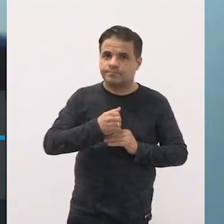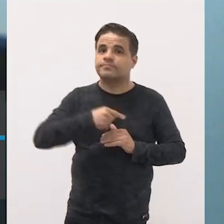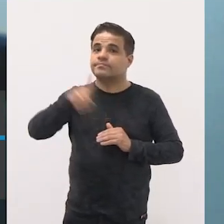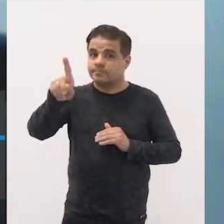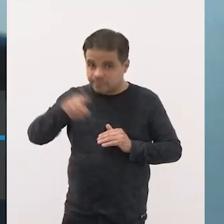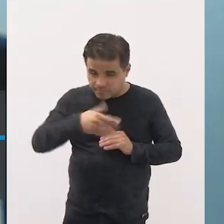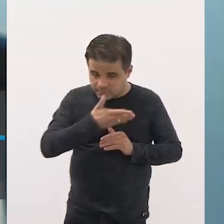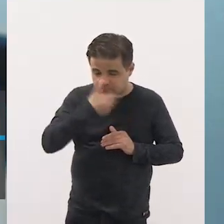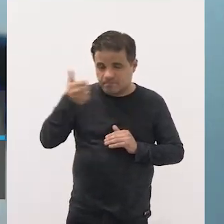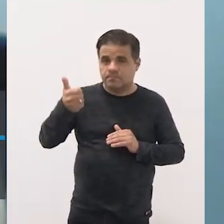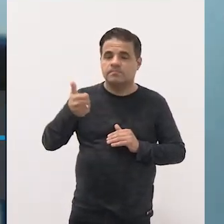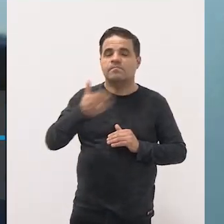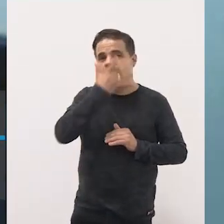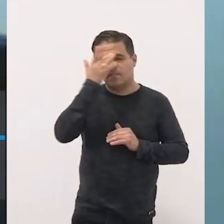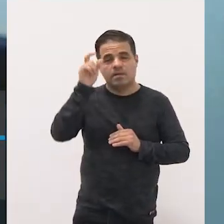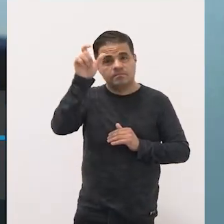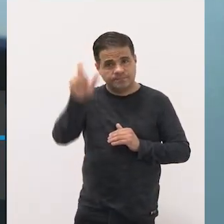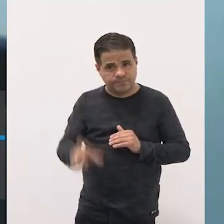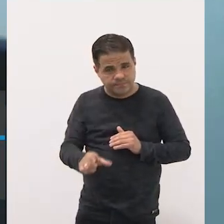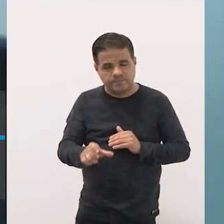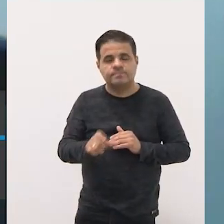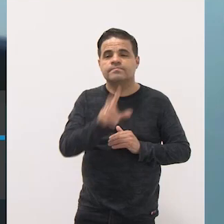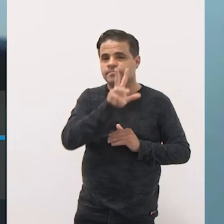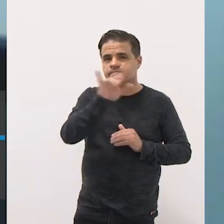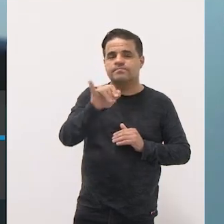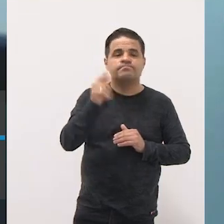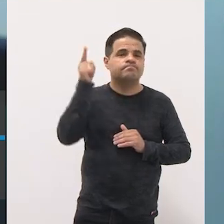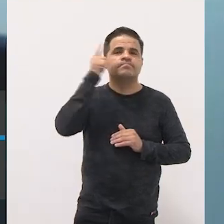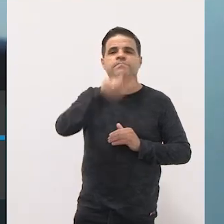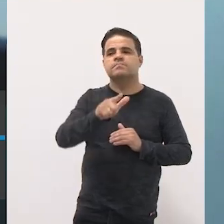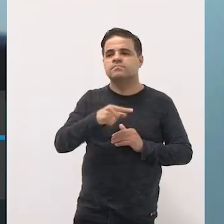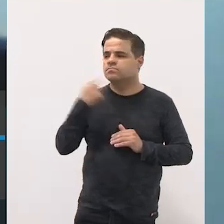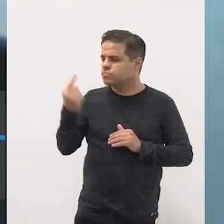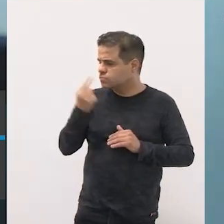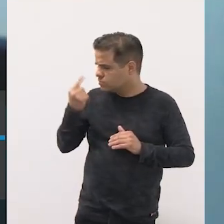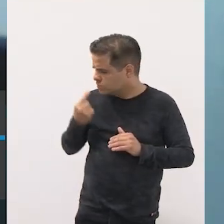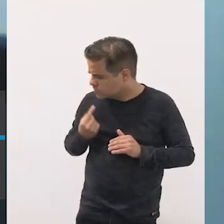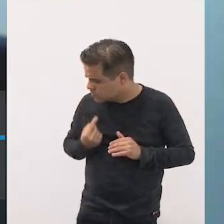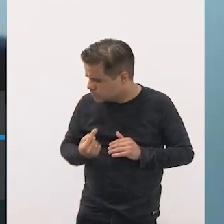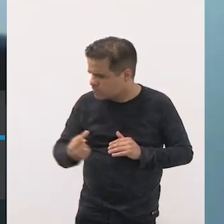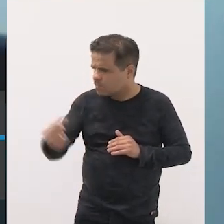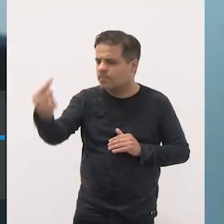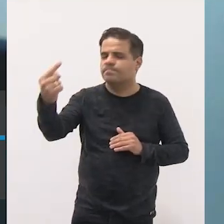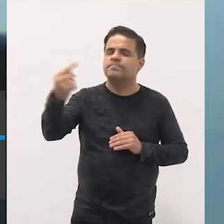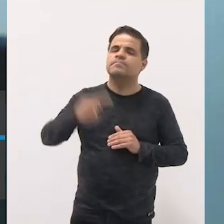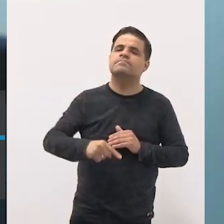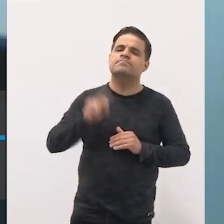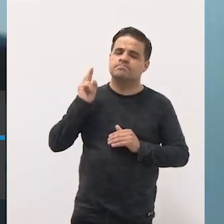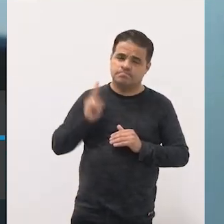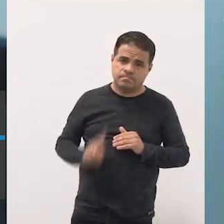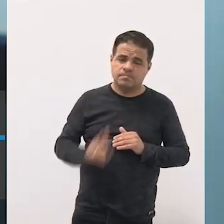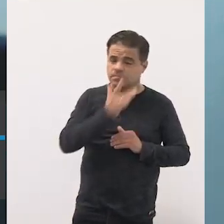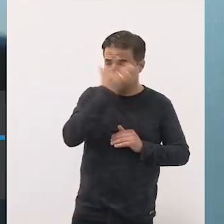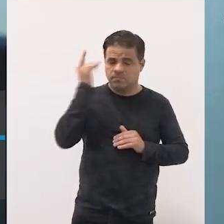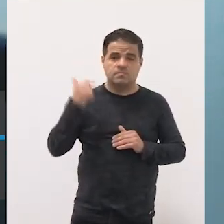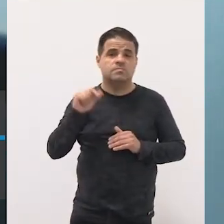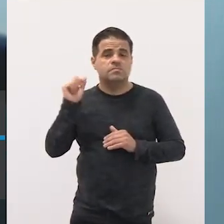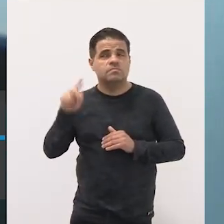fácil, mais essa pessoa vai conseguir ir sozinha. Mas é lógico que mesmo essa pessoa tendo